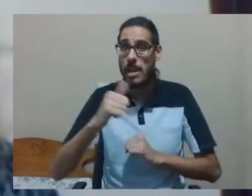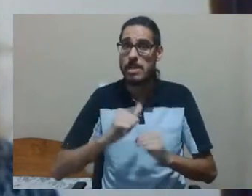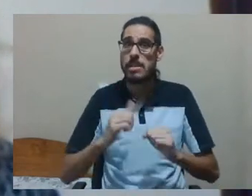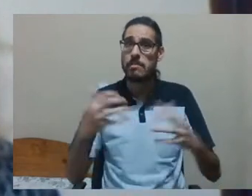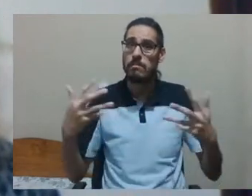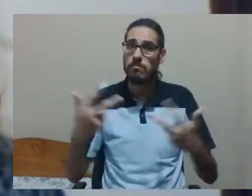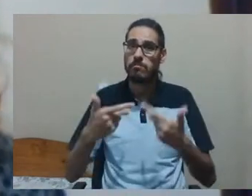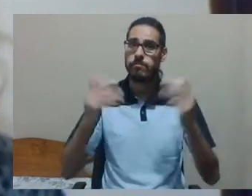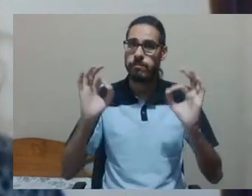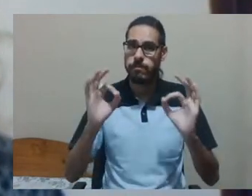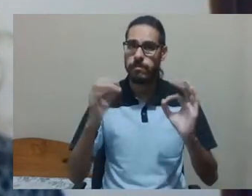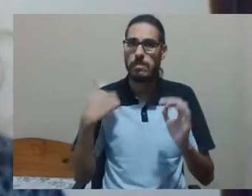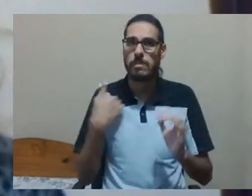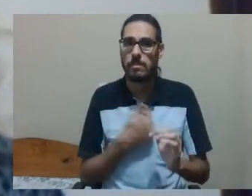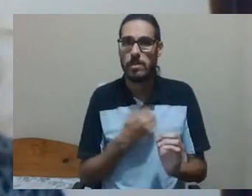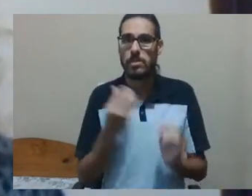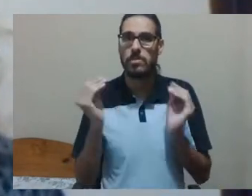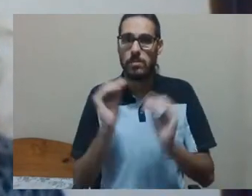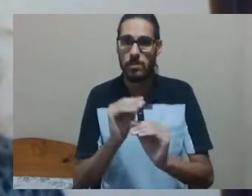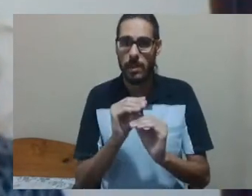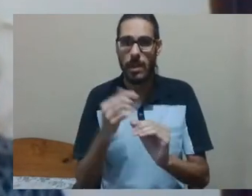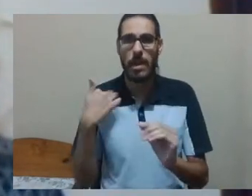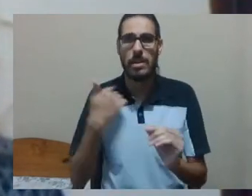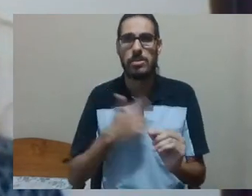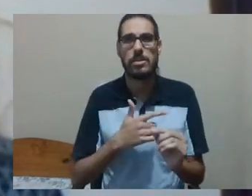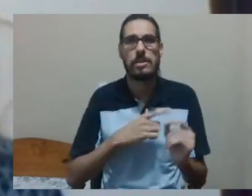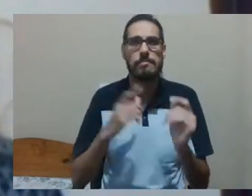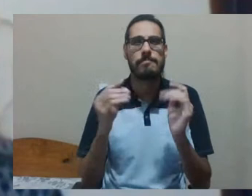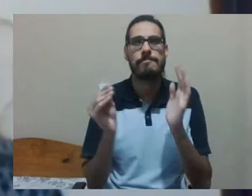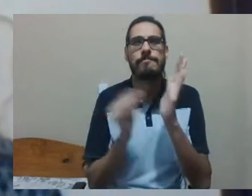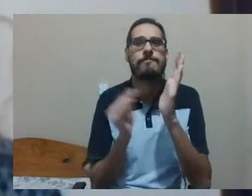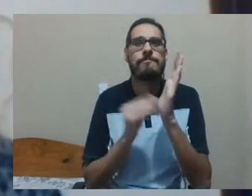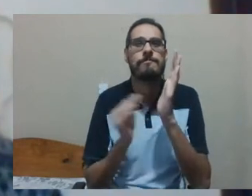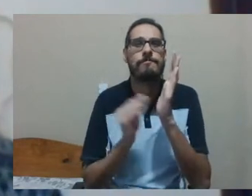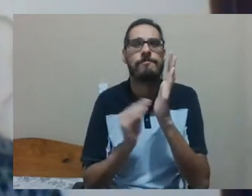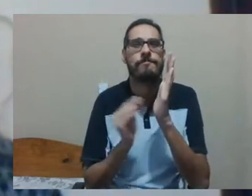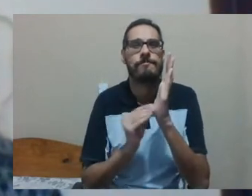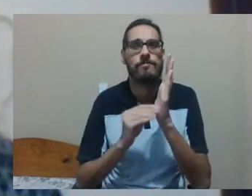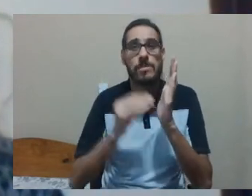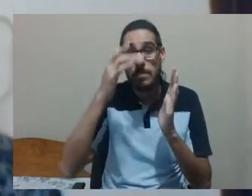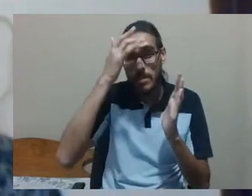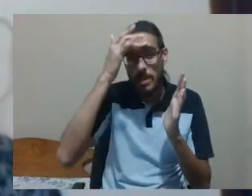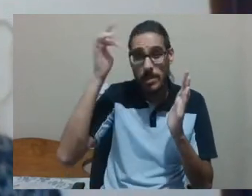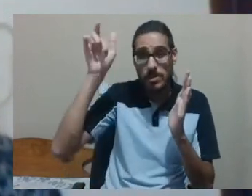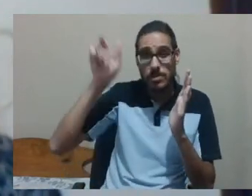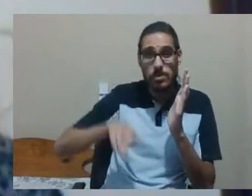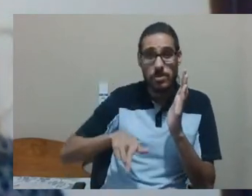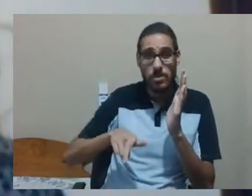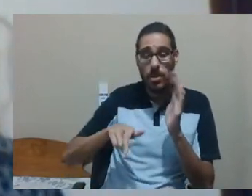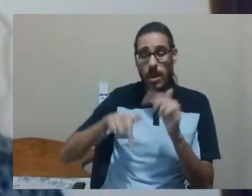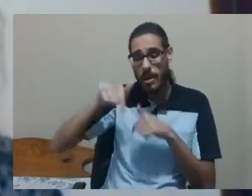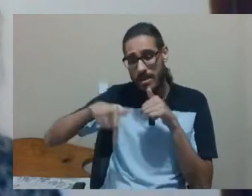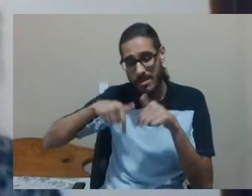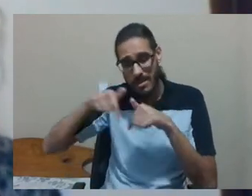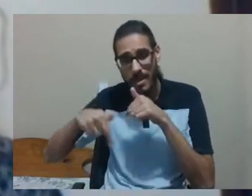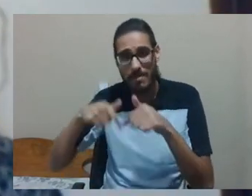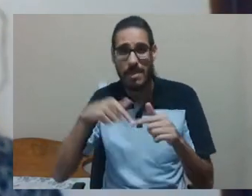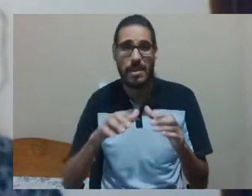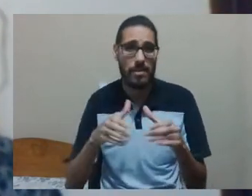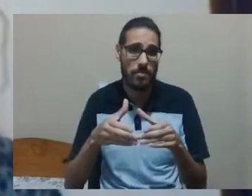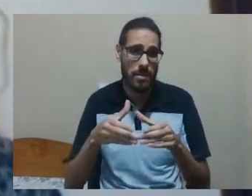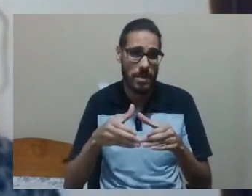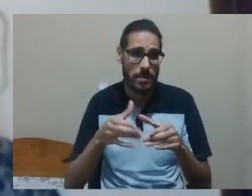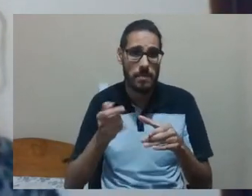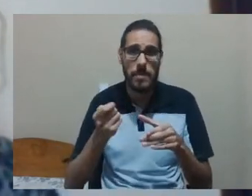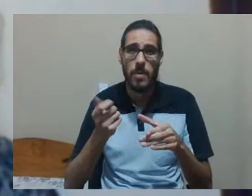lá. Nós temos um déficit crônico de pessoas, né, que podem trabalhar nessa comissão. Então, a gente